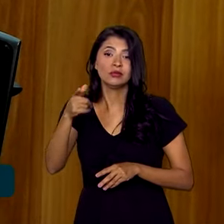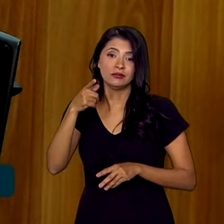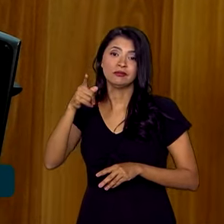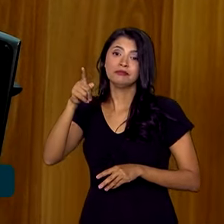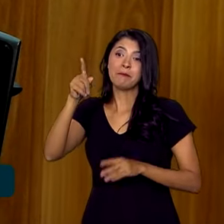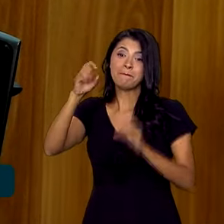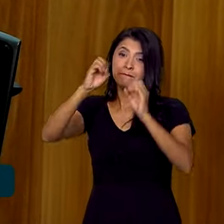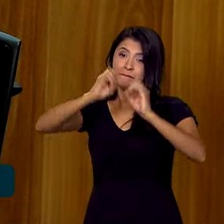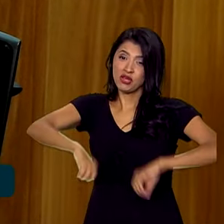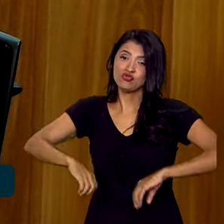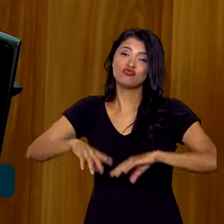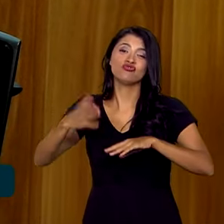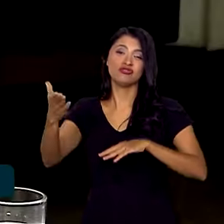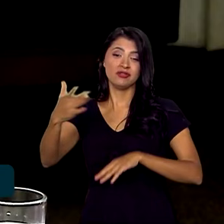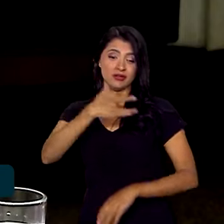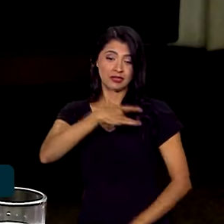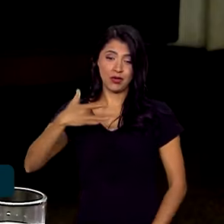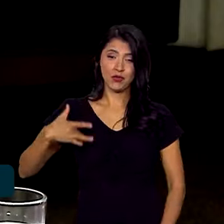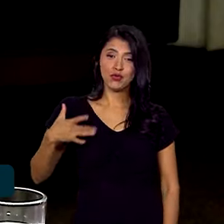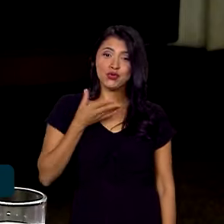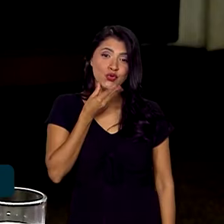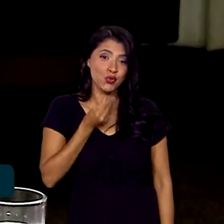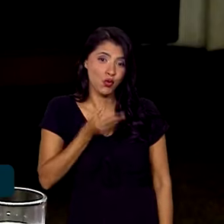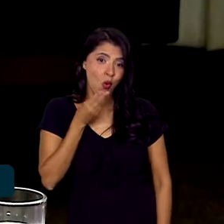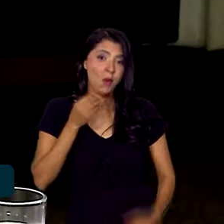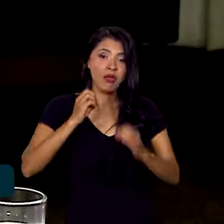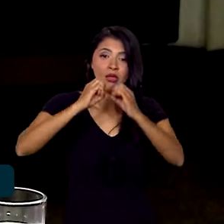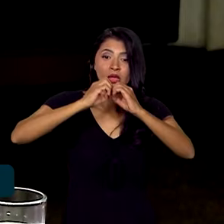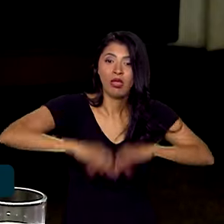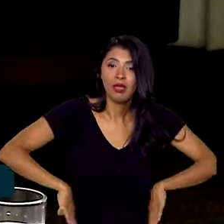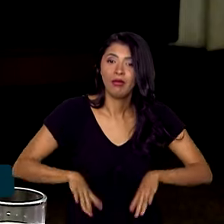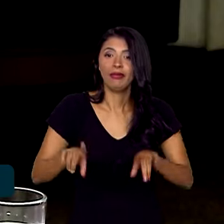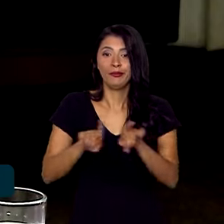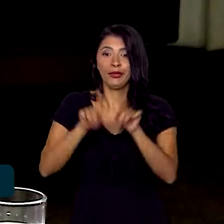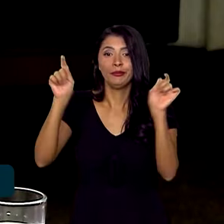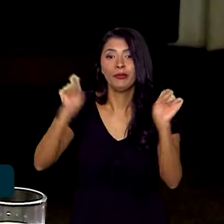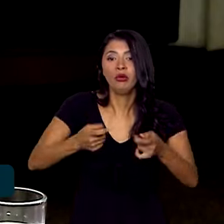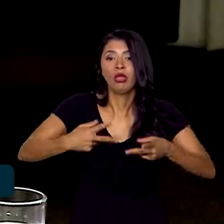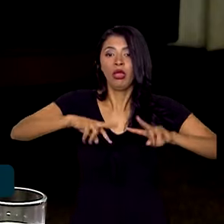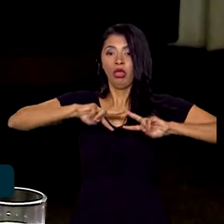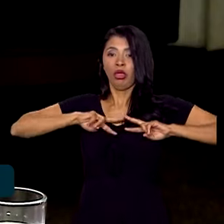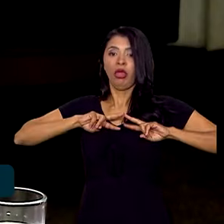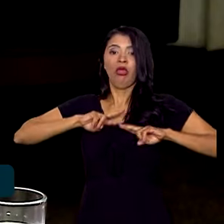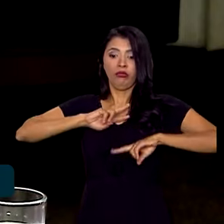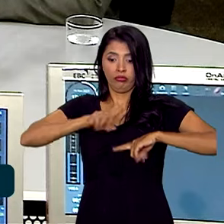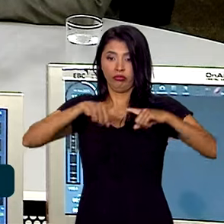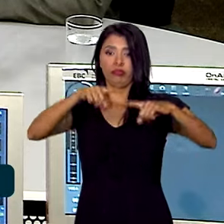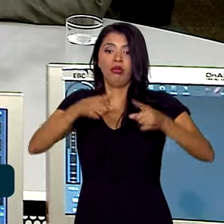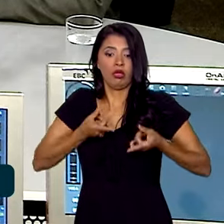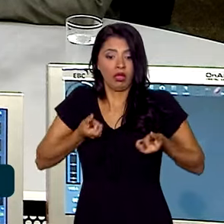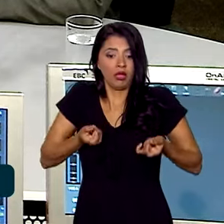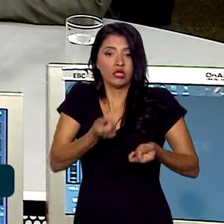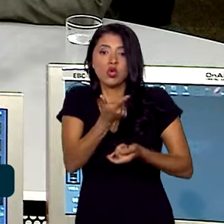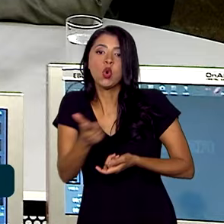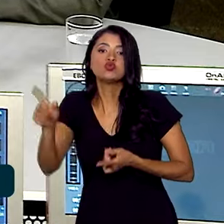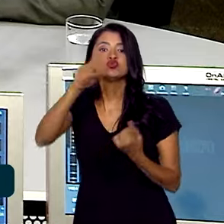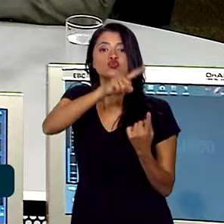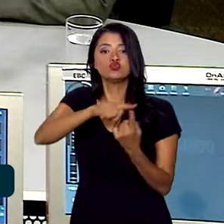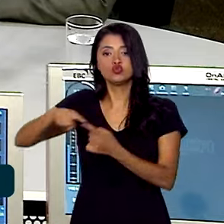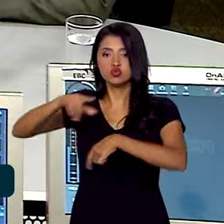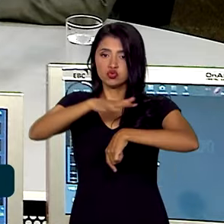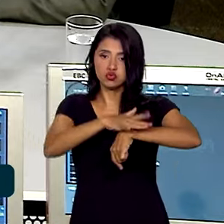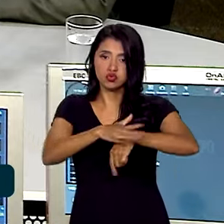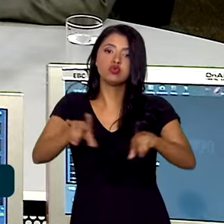saúde do do homem e pode ser não só um fator de risco para cânceres mas para outros tipos de enfermidade também